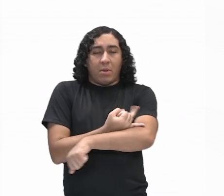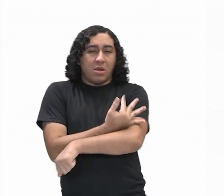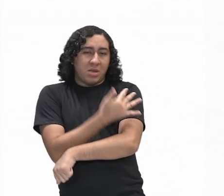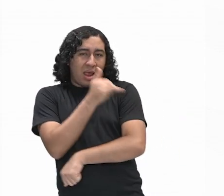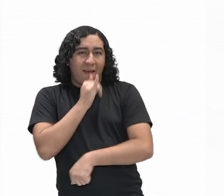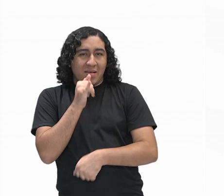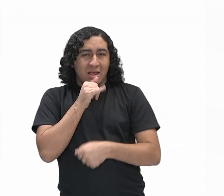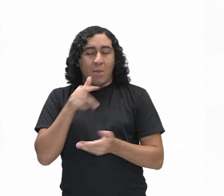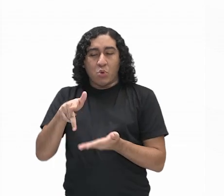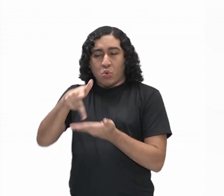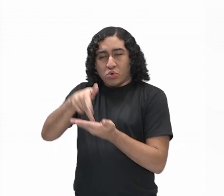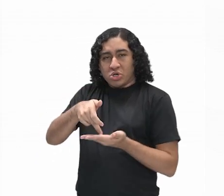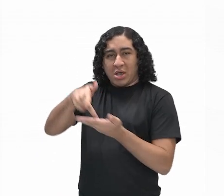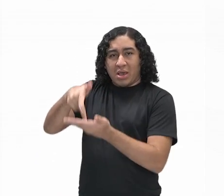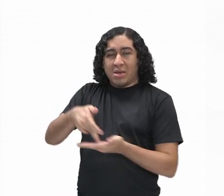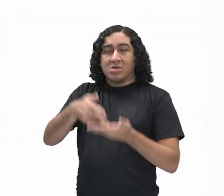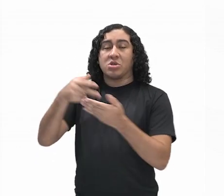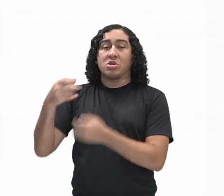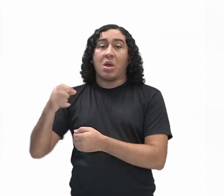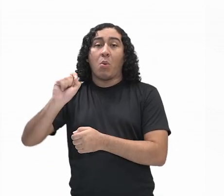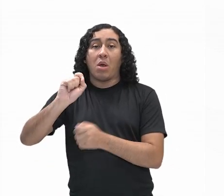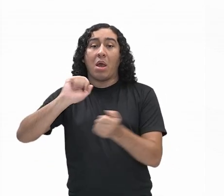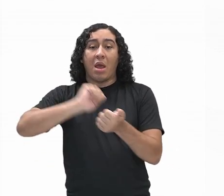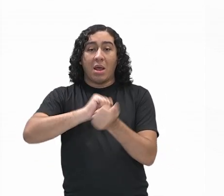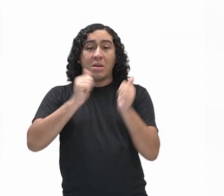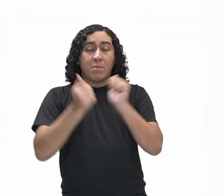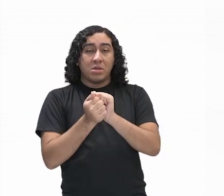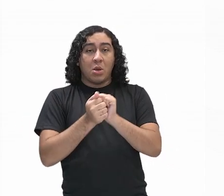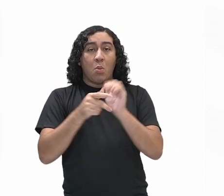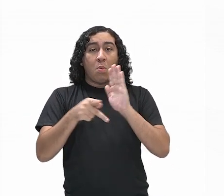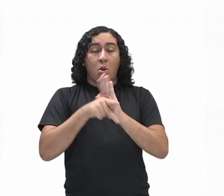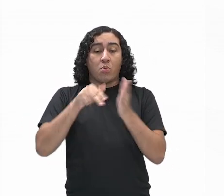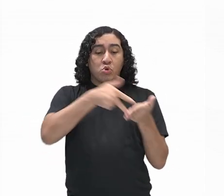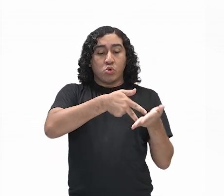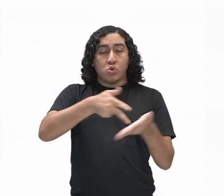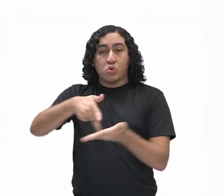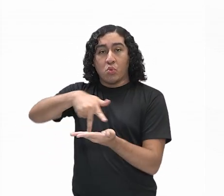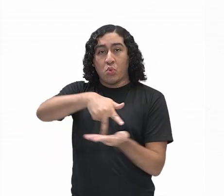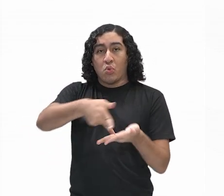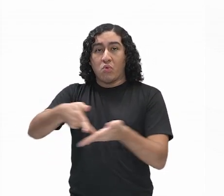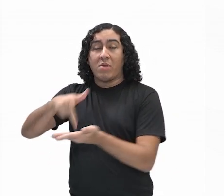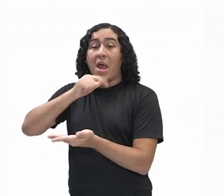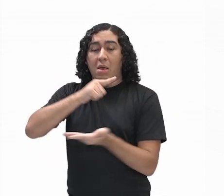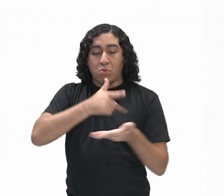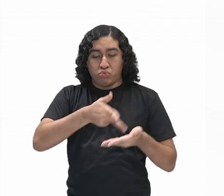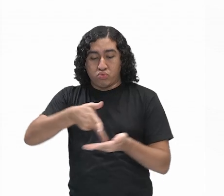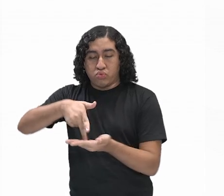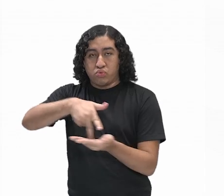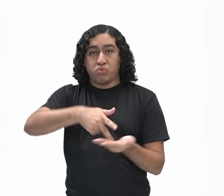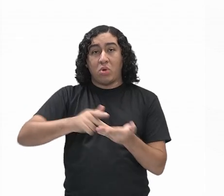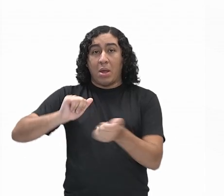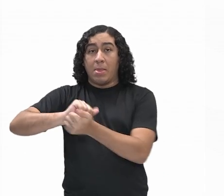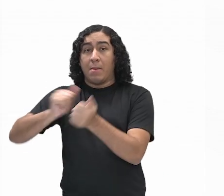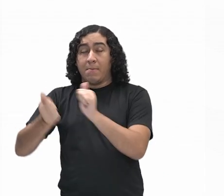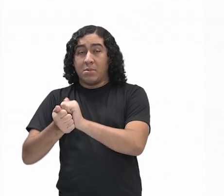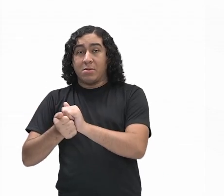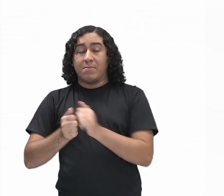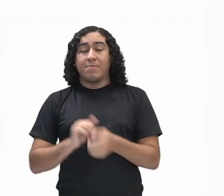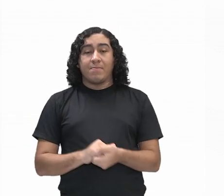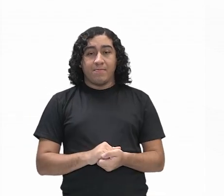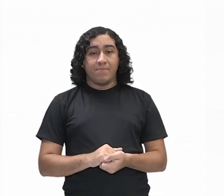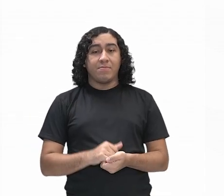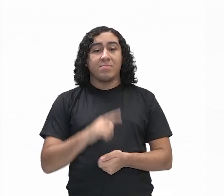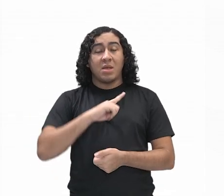skate, que surgiu como adaptação do surf. Outras são praticadas exatamente como na natureza,